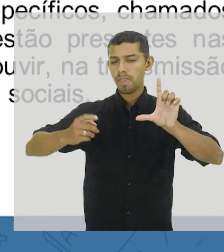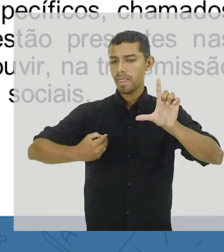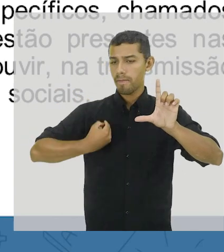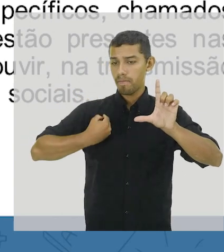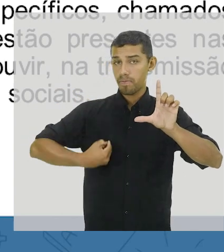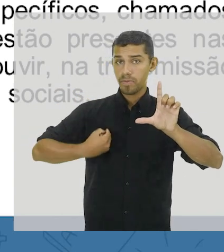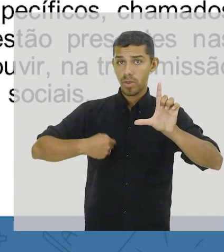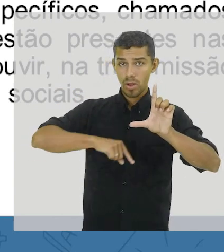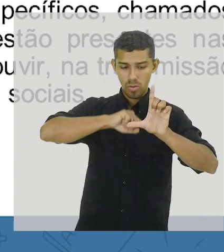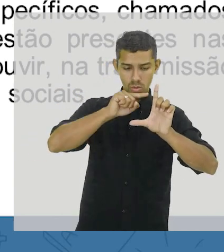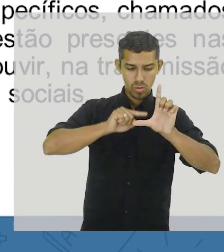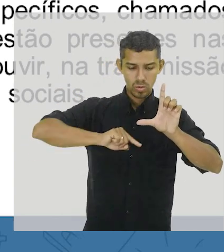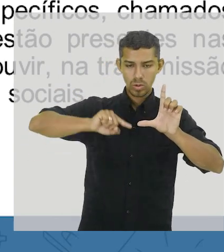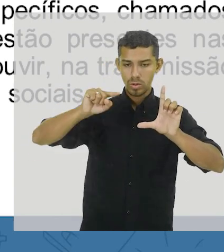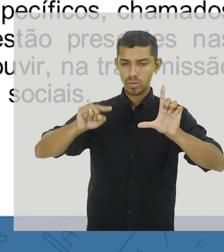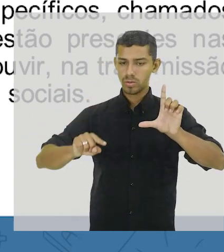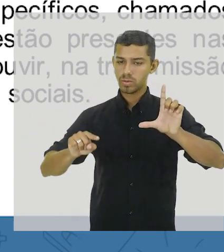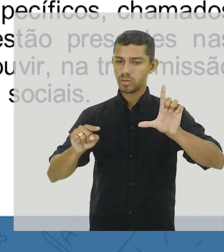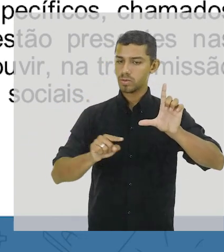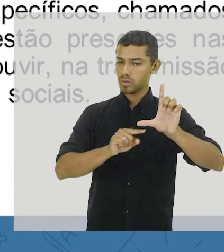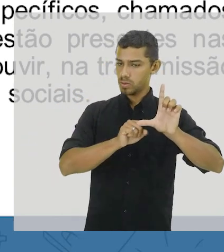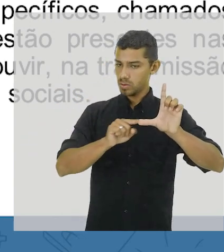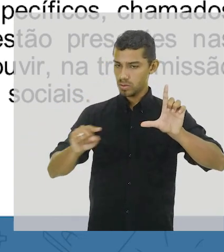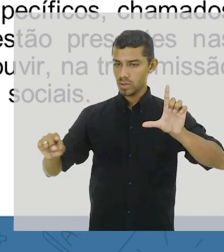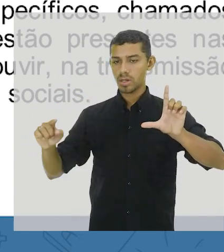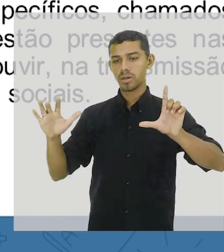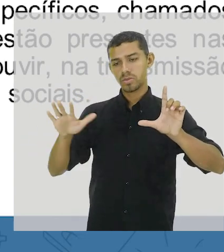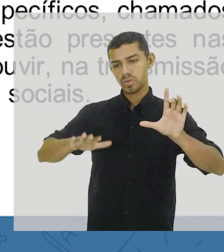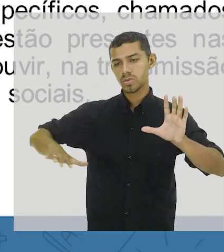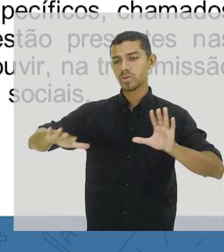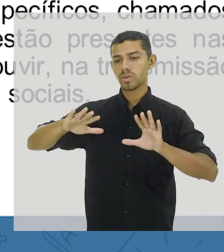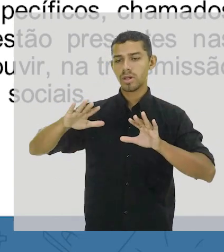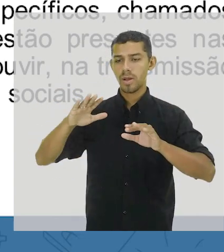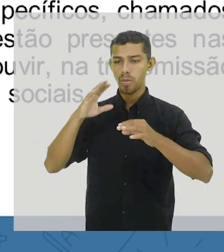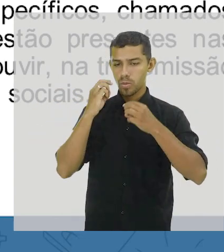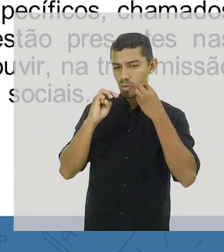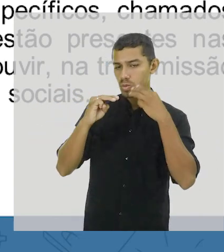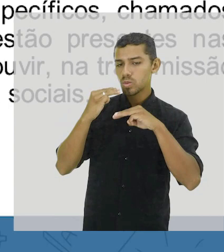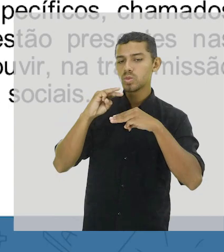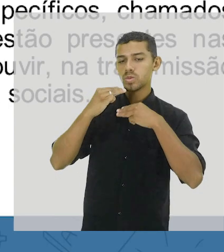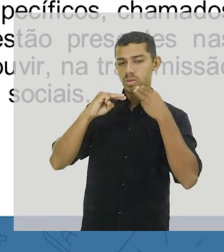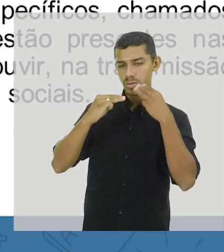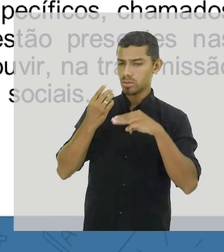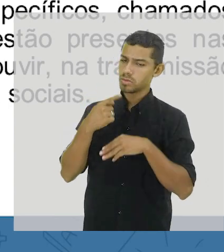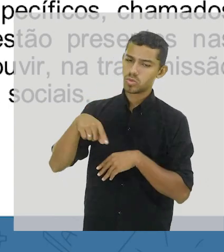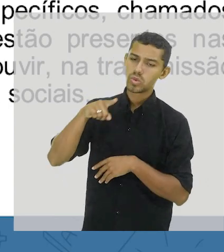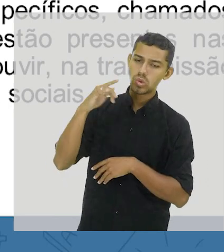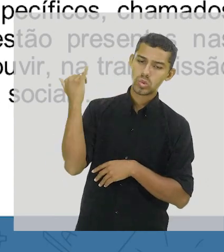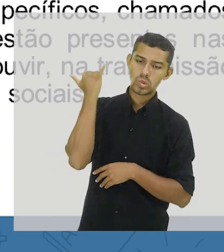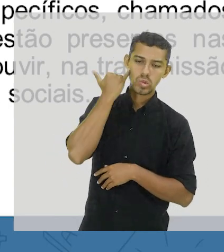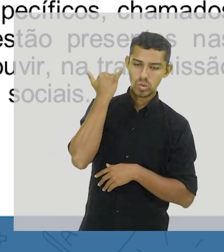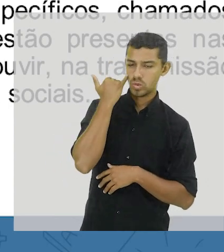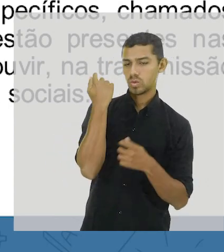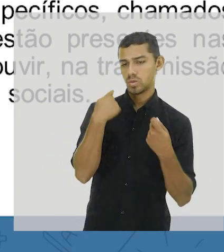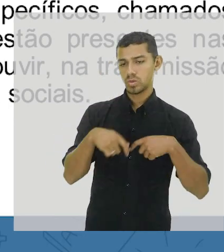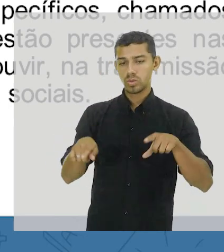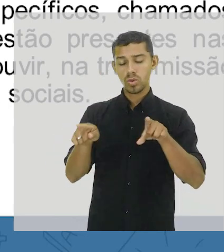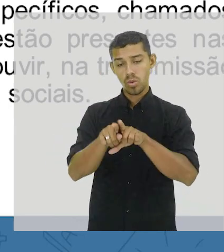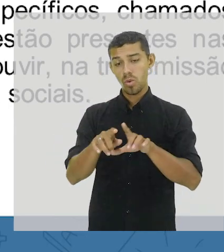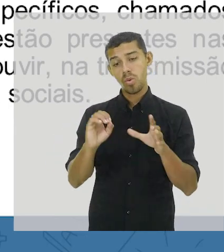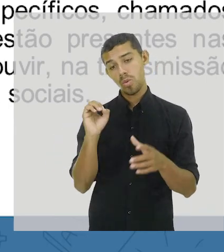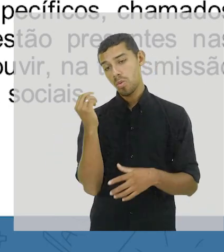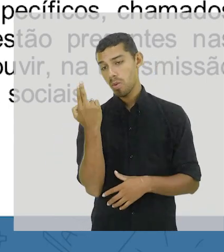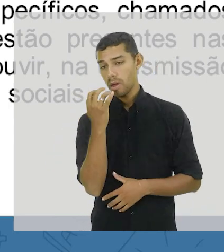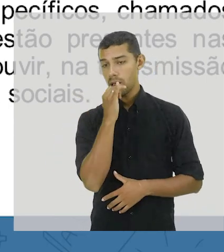nas ondulações de um lago, nos sons musicais, né, que você pode ouvir, na